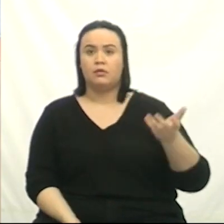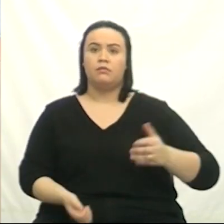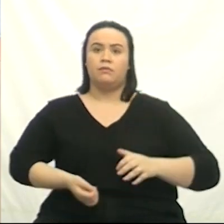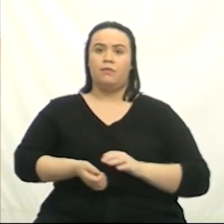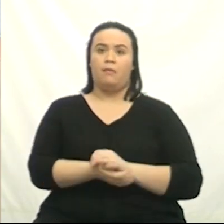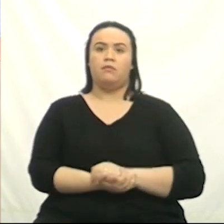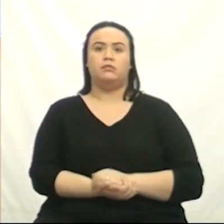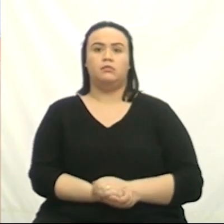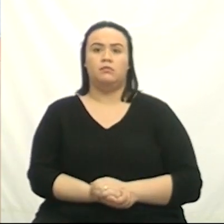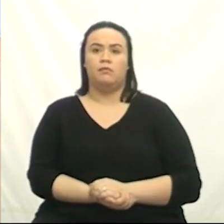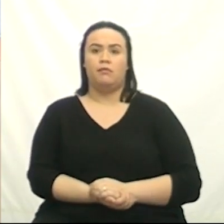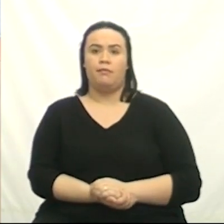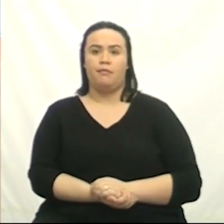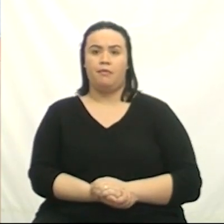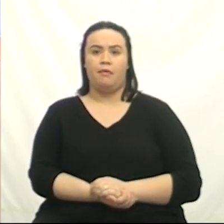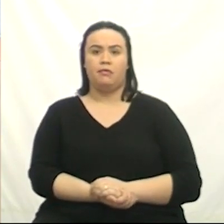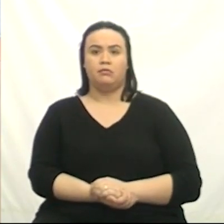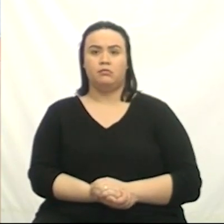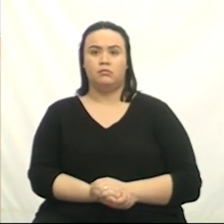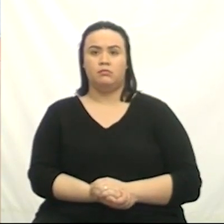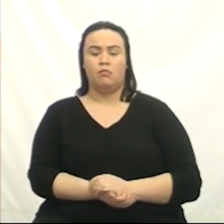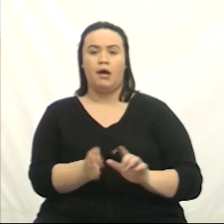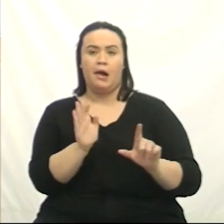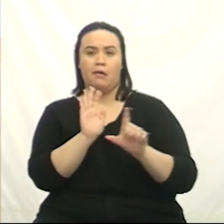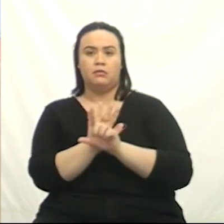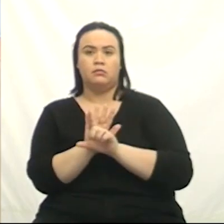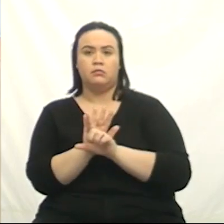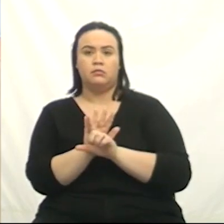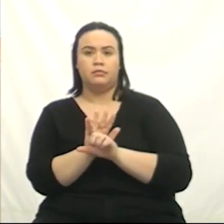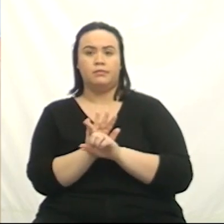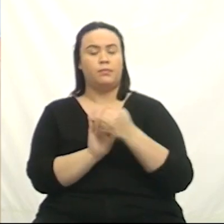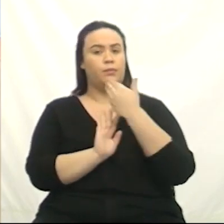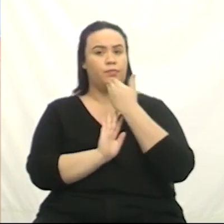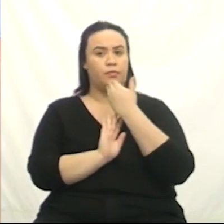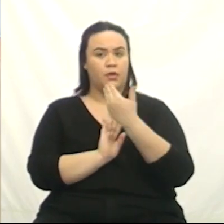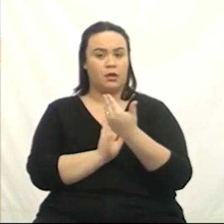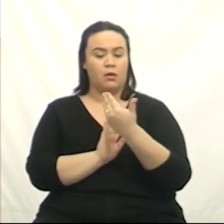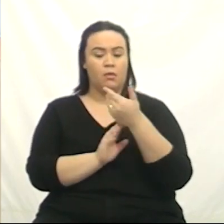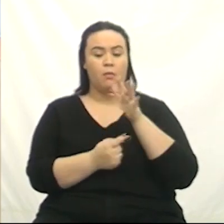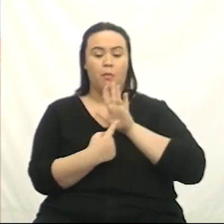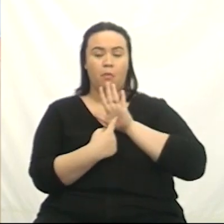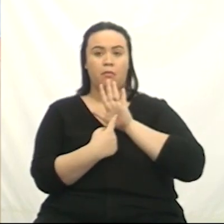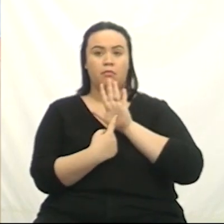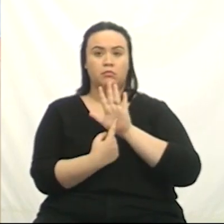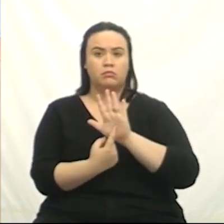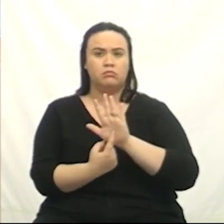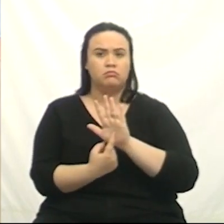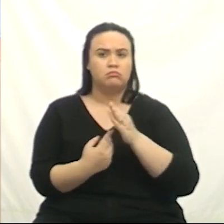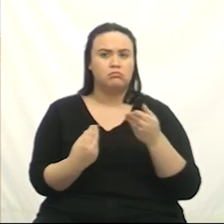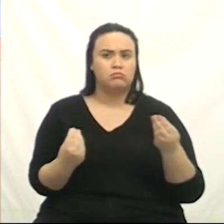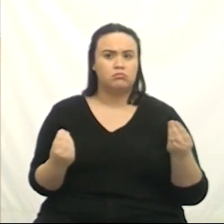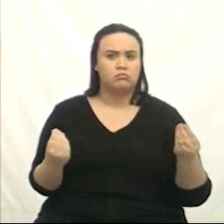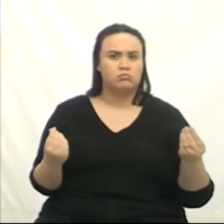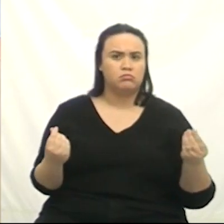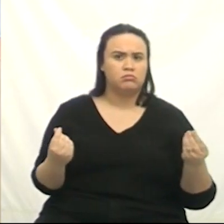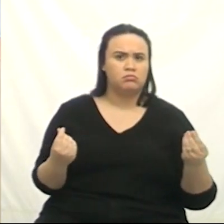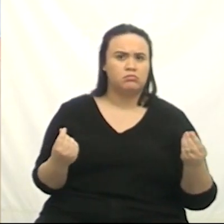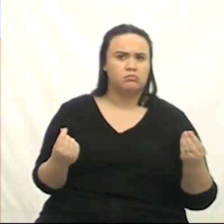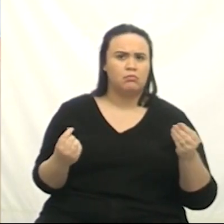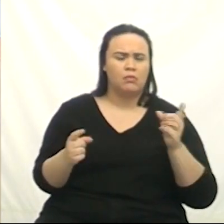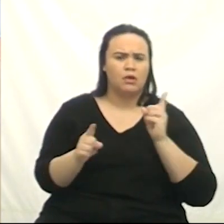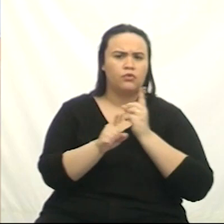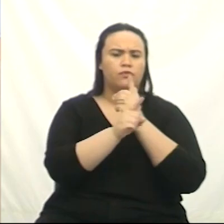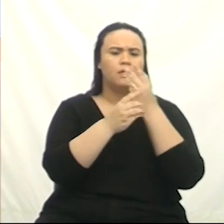53 de 2022, que pede que identifique, mas, identificar, não foram